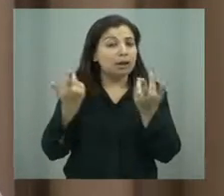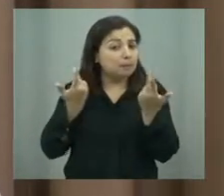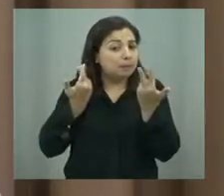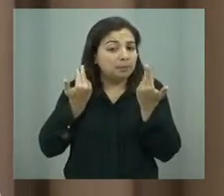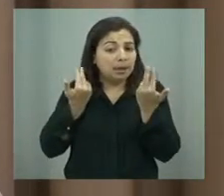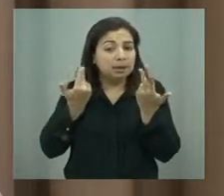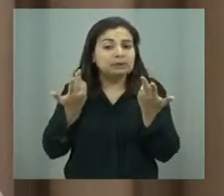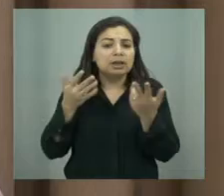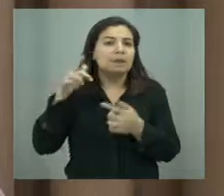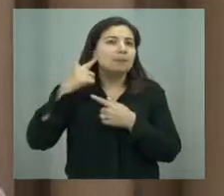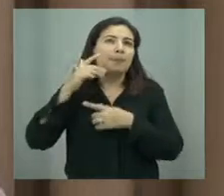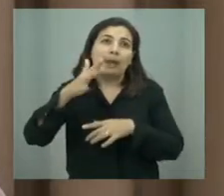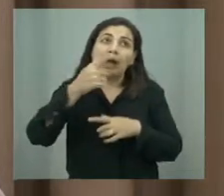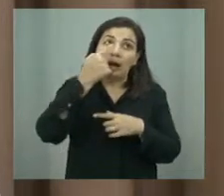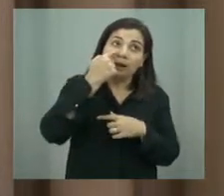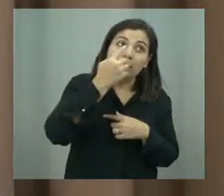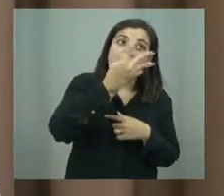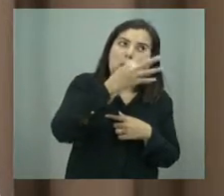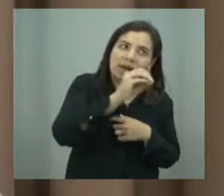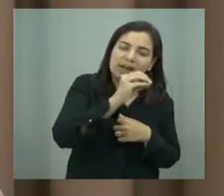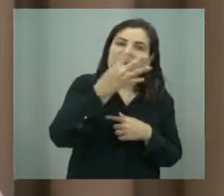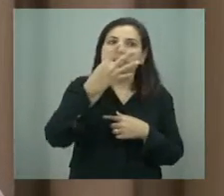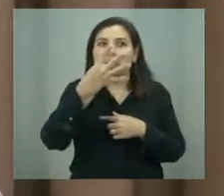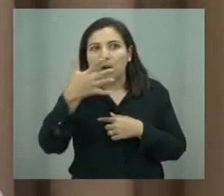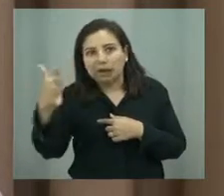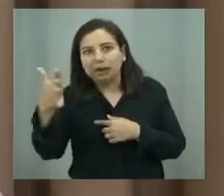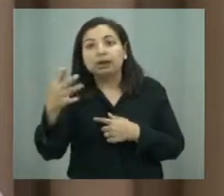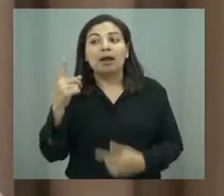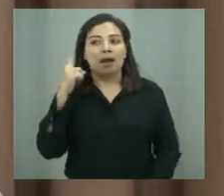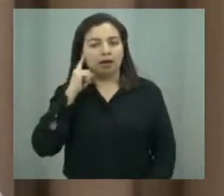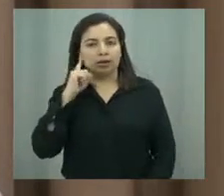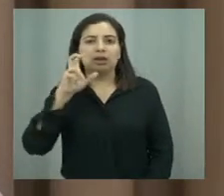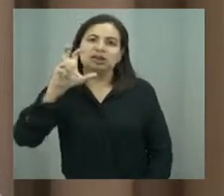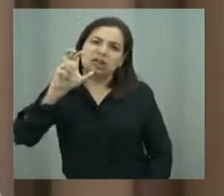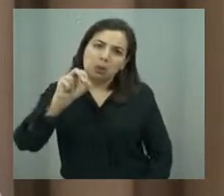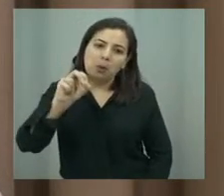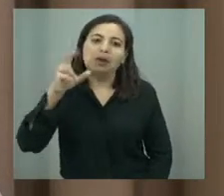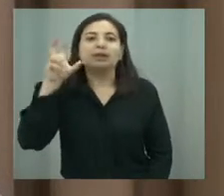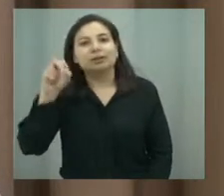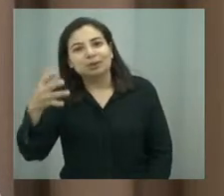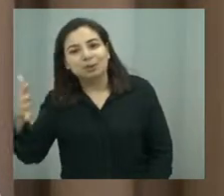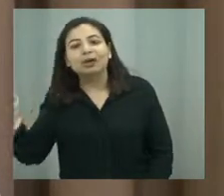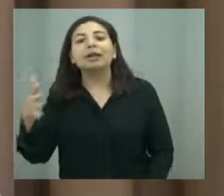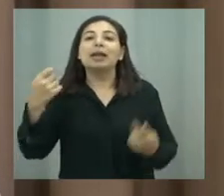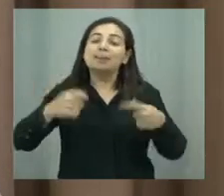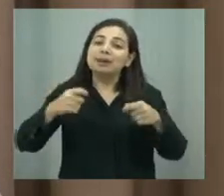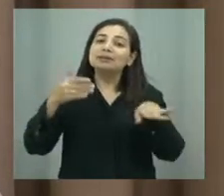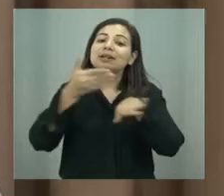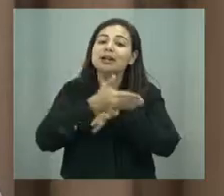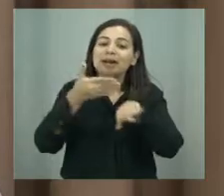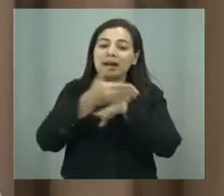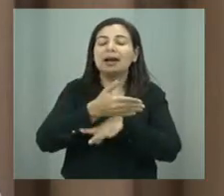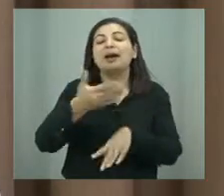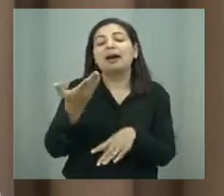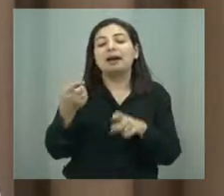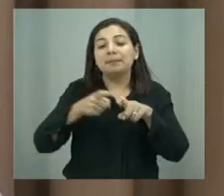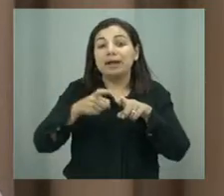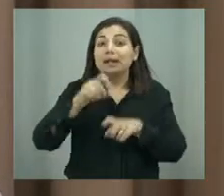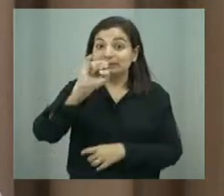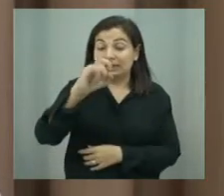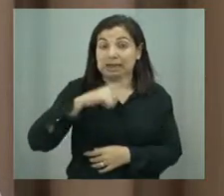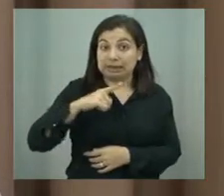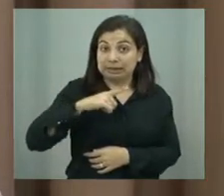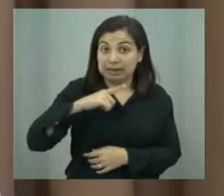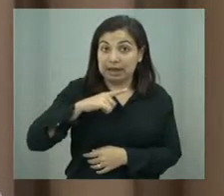dos 50 anos, o ouvido já passa a cansar e eu já passo a pedir exames de rotina. E outra coisa, se a pessoa tem uma história